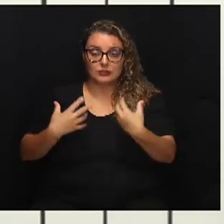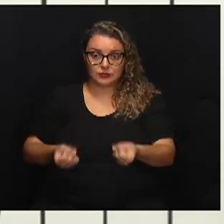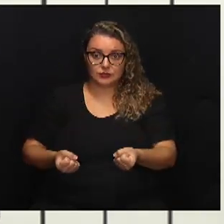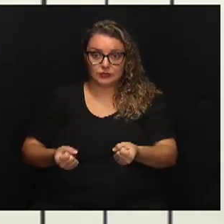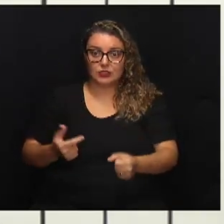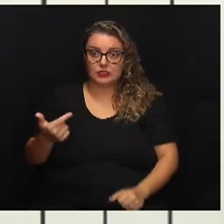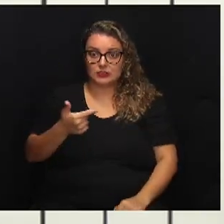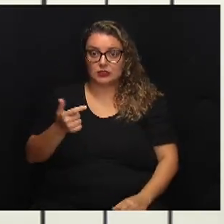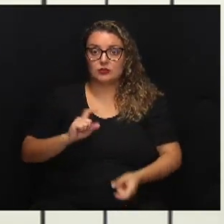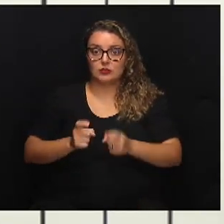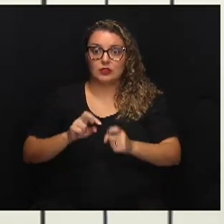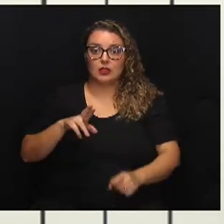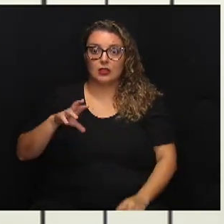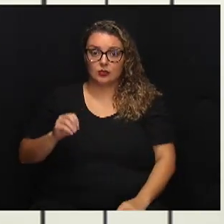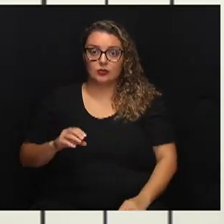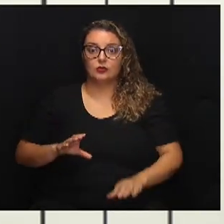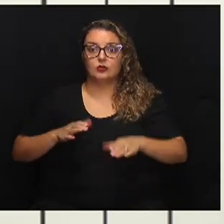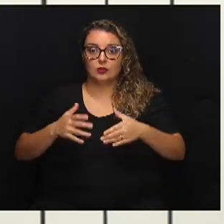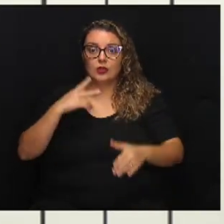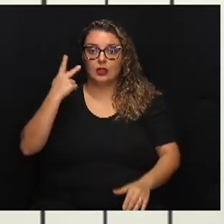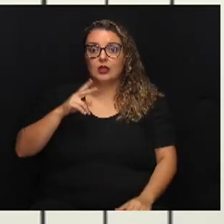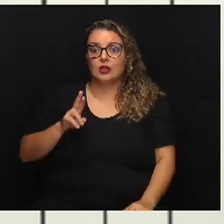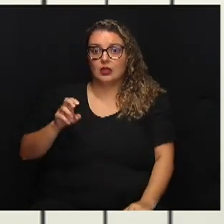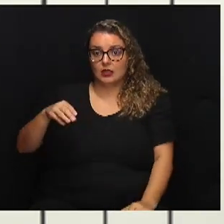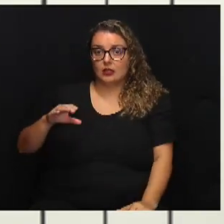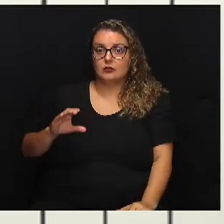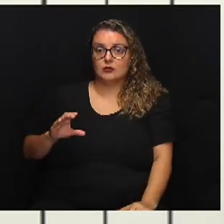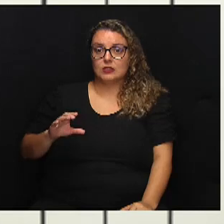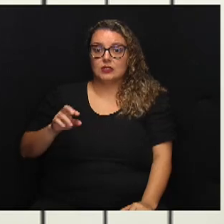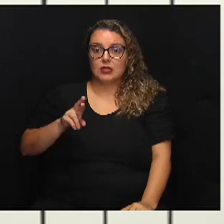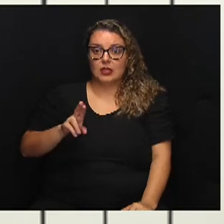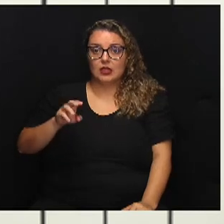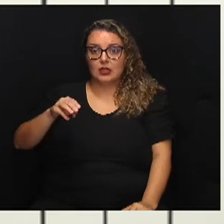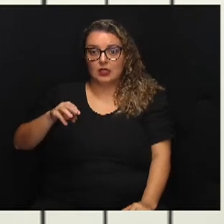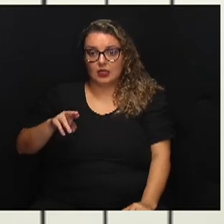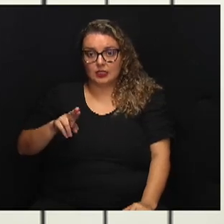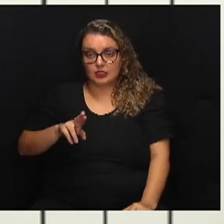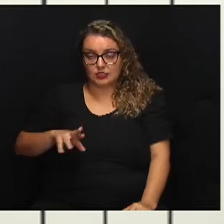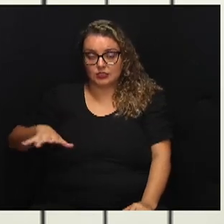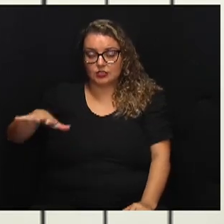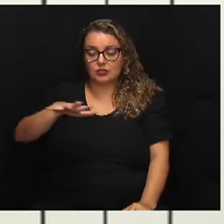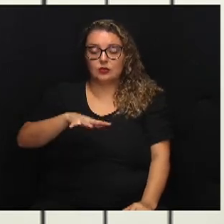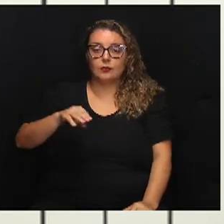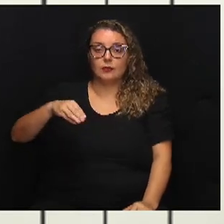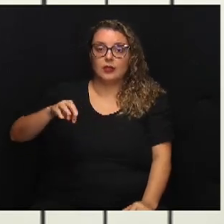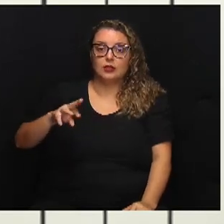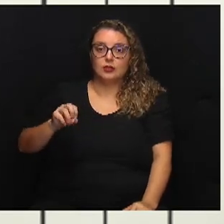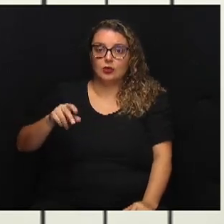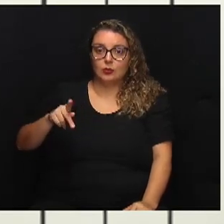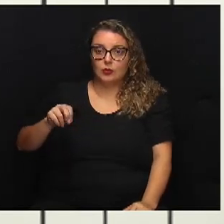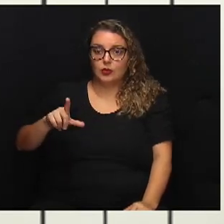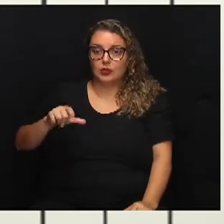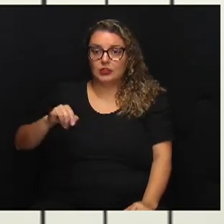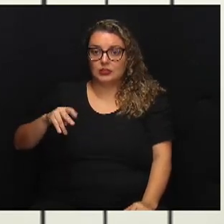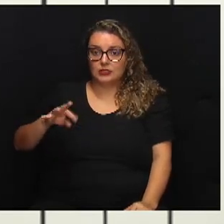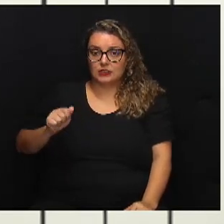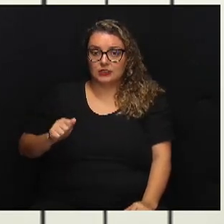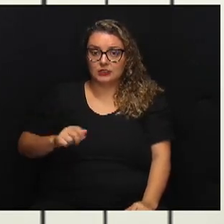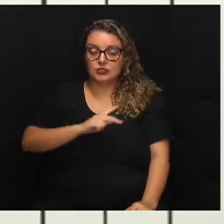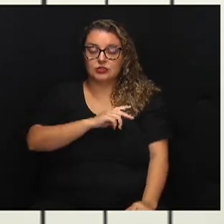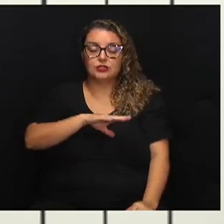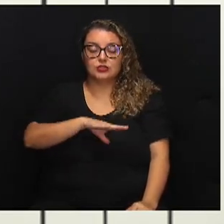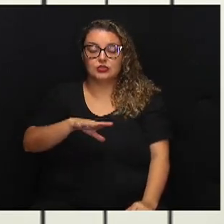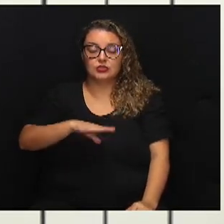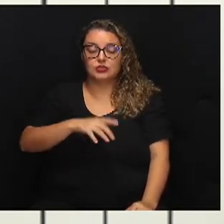segunda reunião ordinária do Parlamento da RMC, Região Metropolitana de Campinas, recebendo os presidentes das